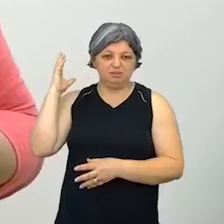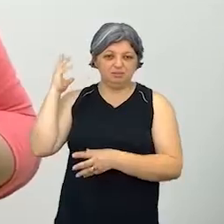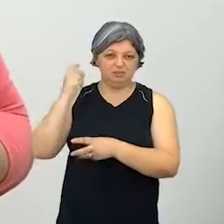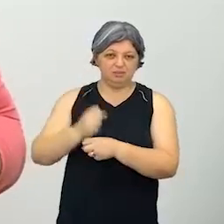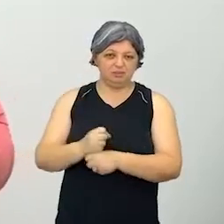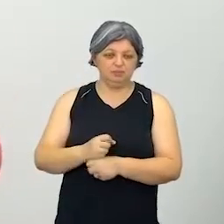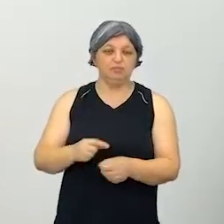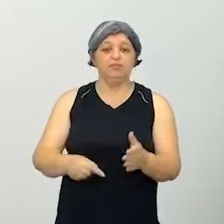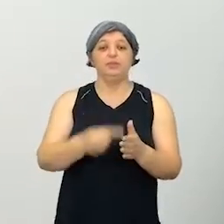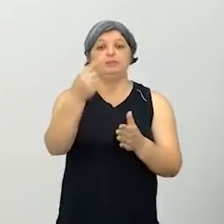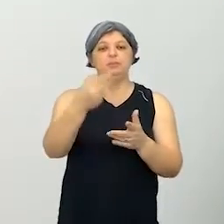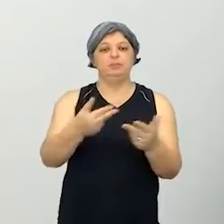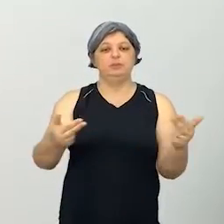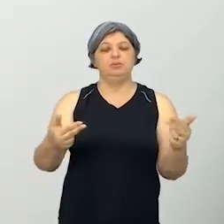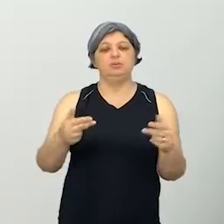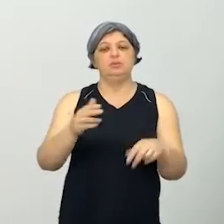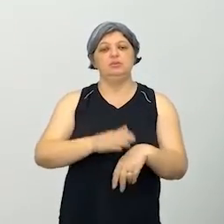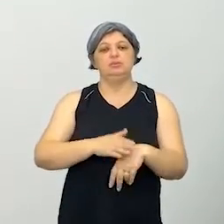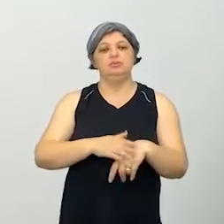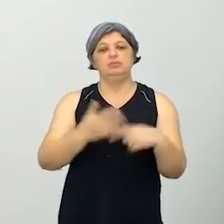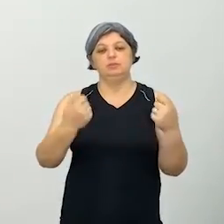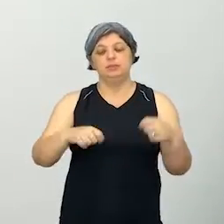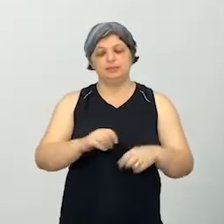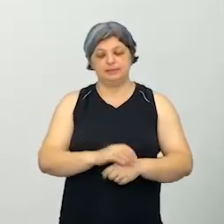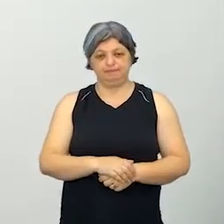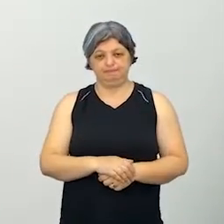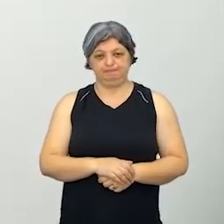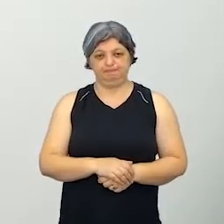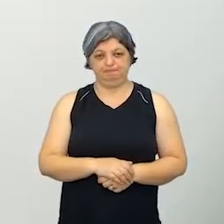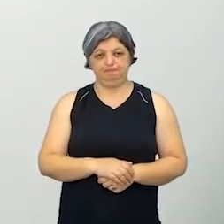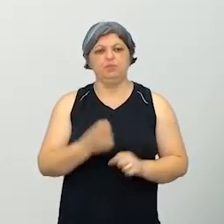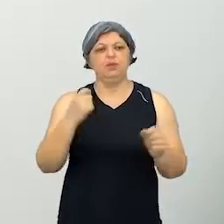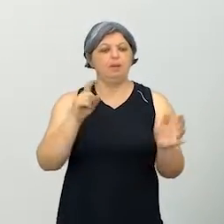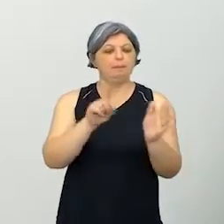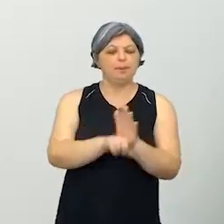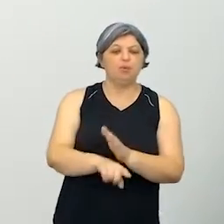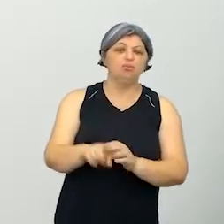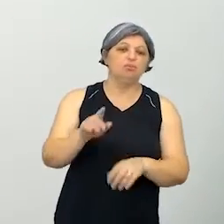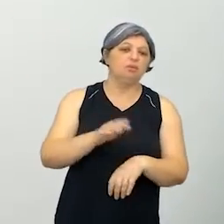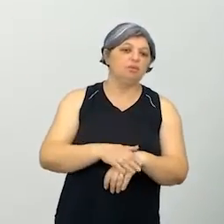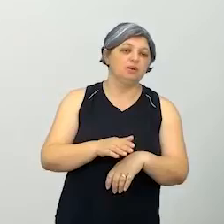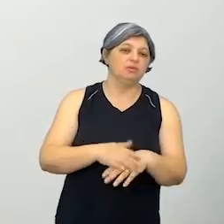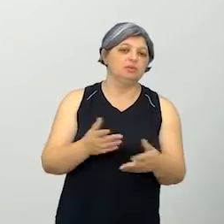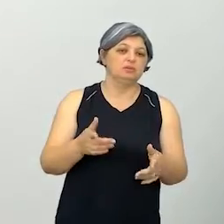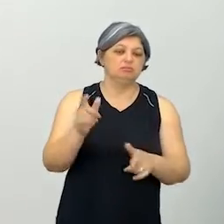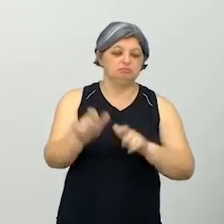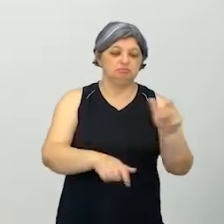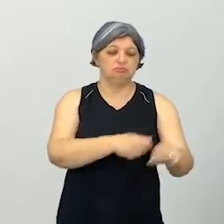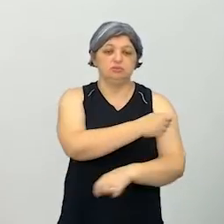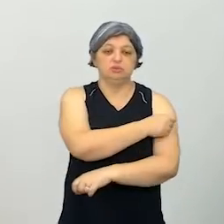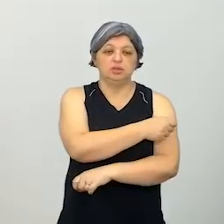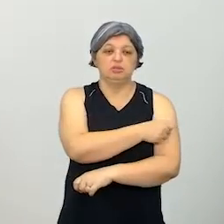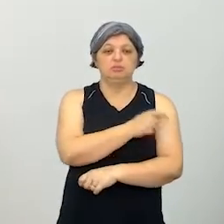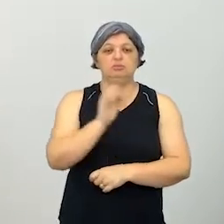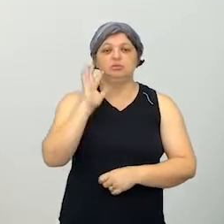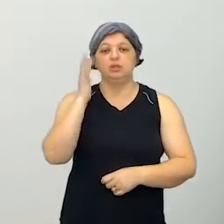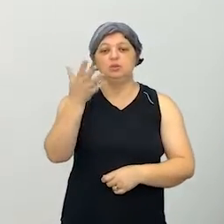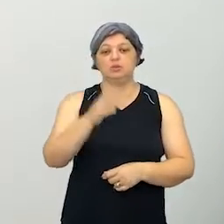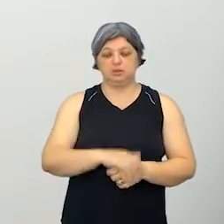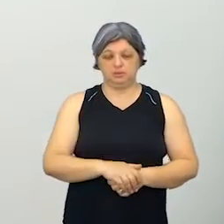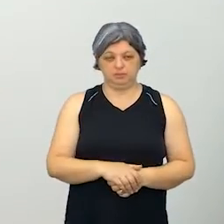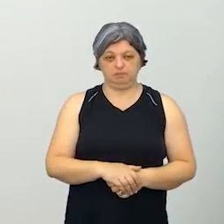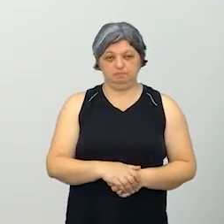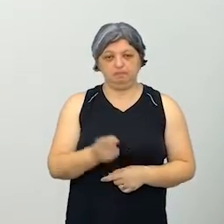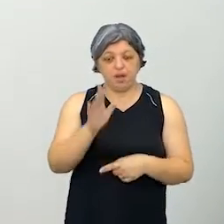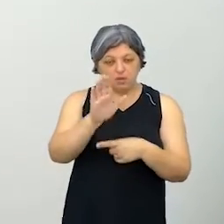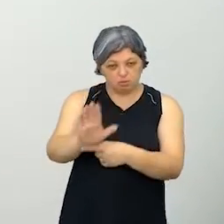primeira coisa que a gente precisa fazer, que perguntas vocês fariam aí para os nossos alunos sobre essa situação? Para